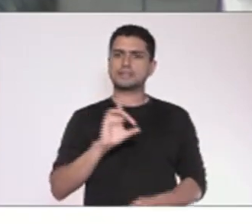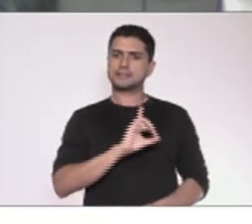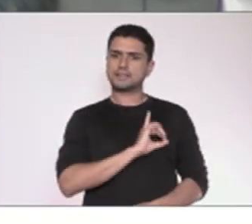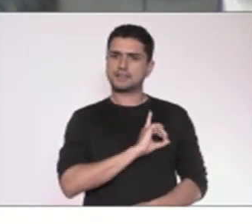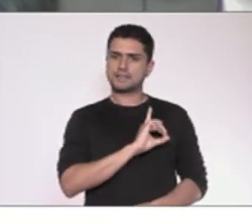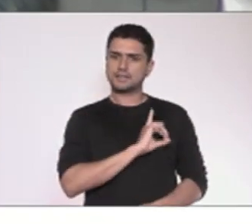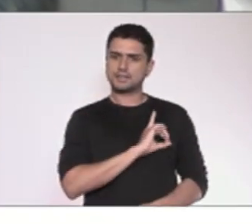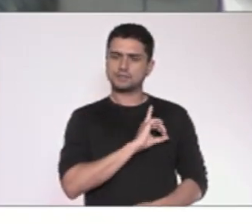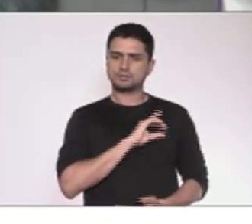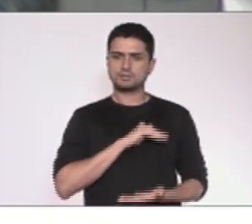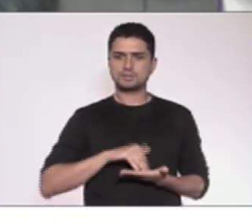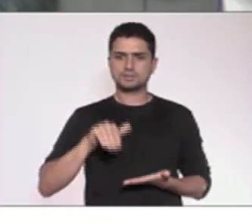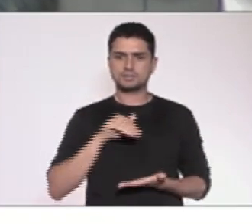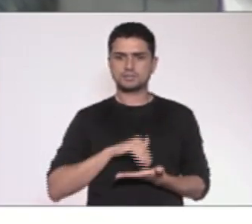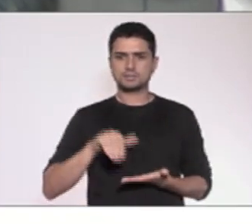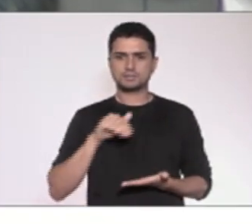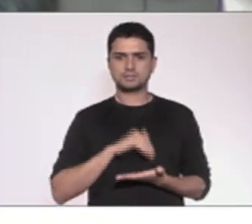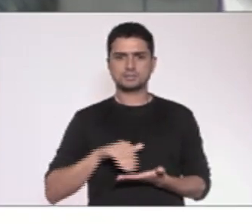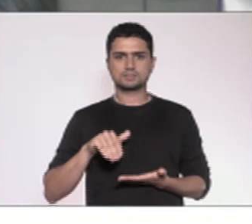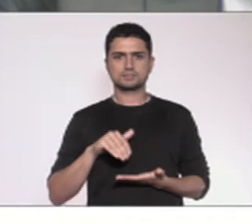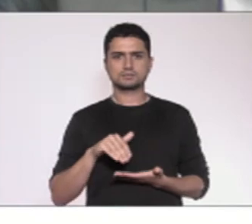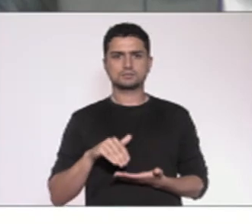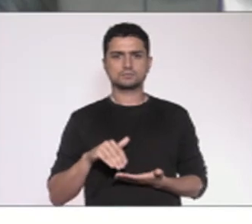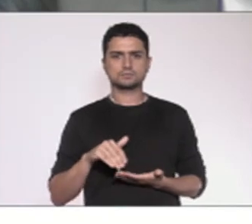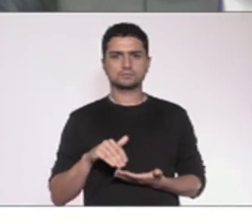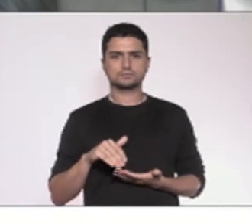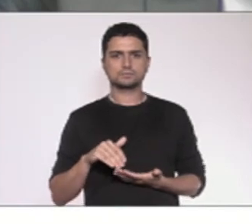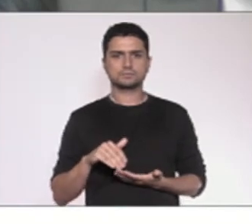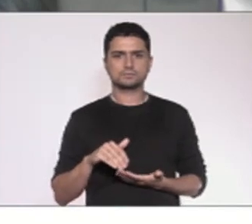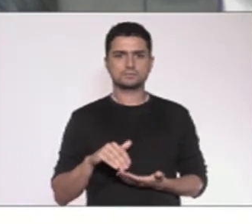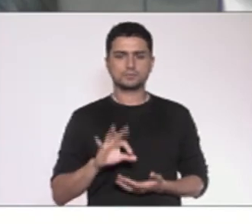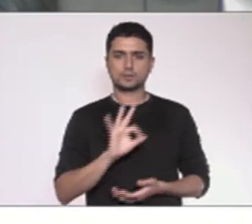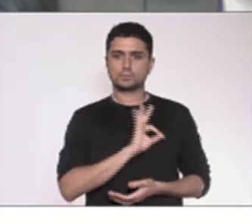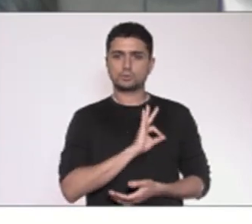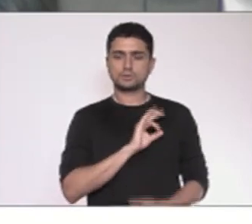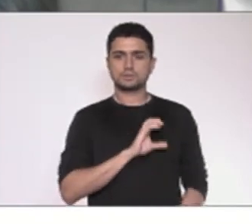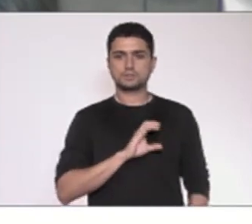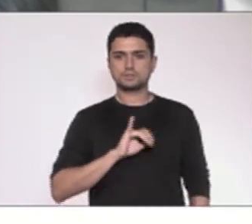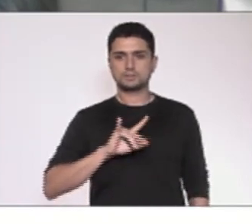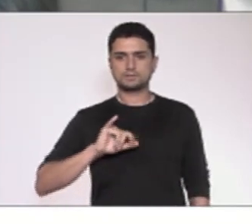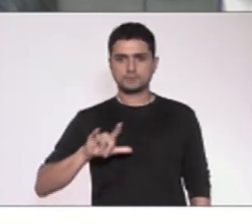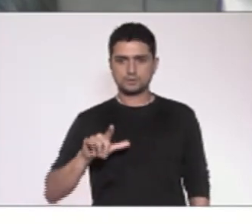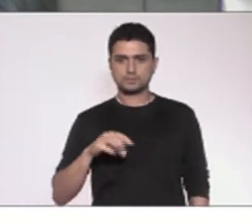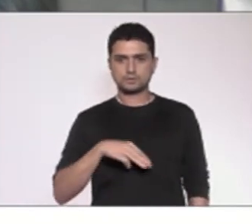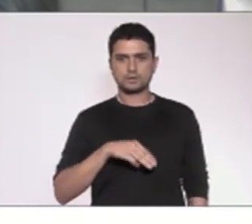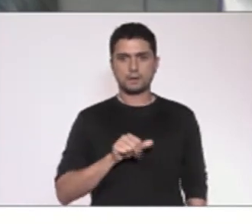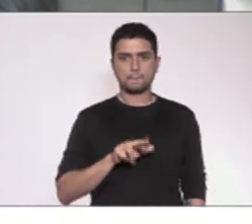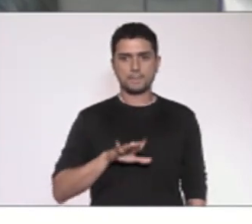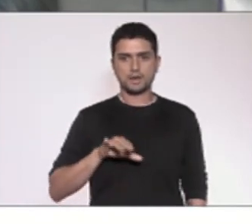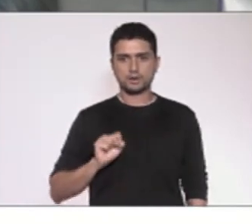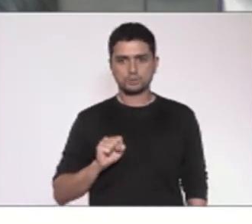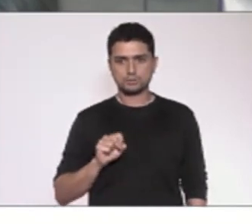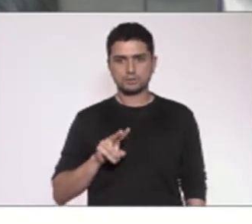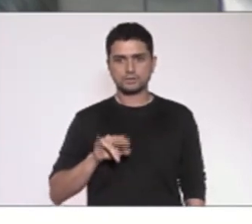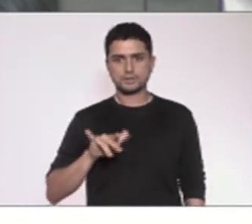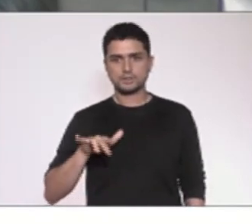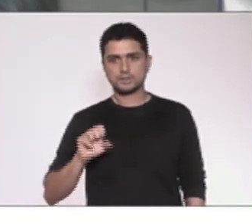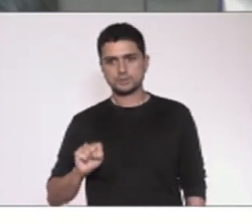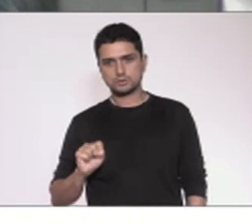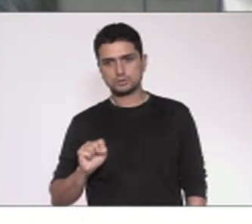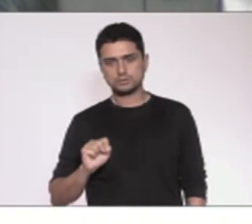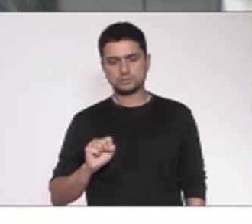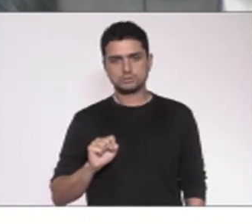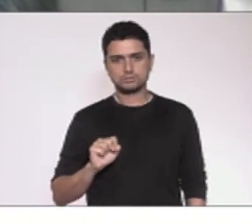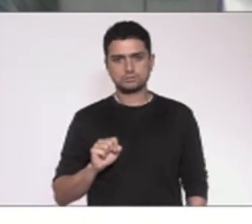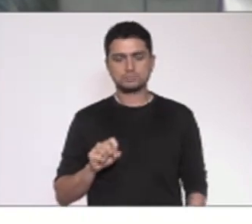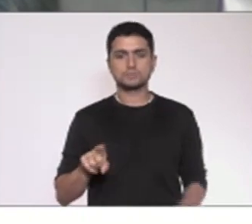delegado secretário de Polícia Civil, Marcos Vinícius de Almeida Braga,